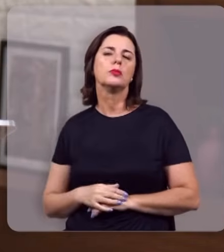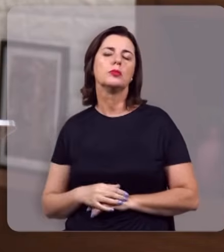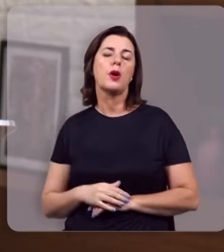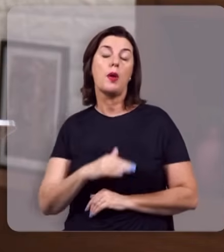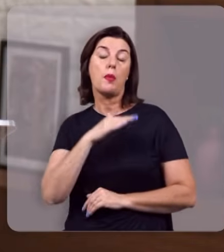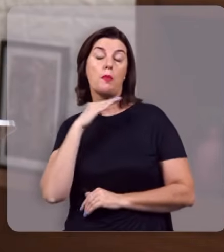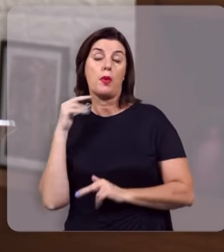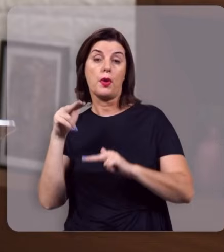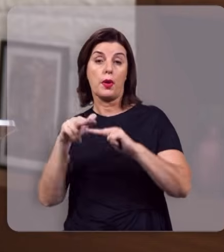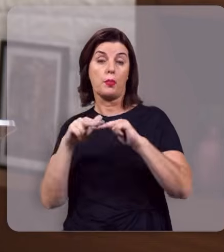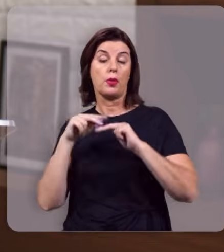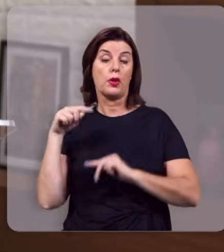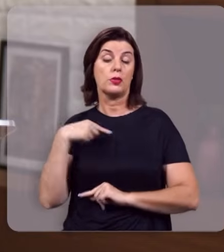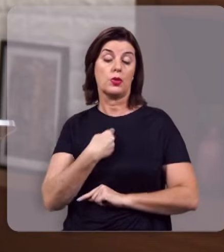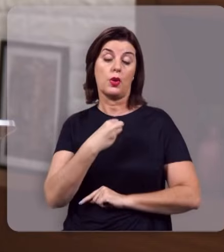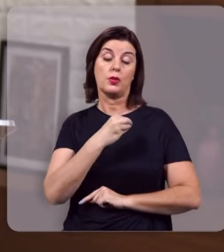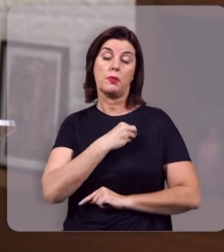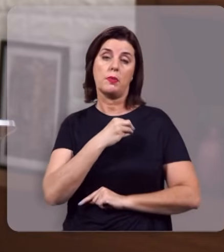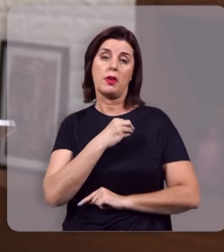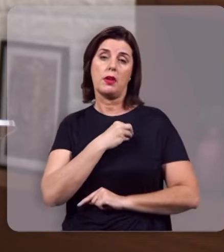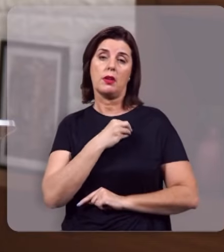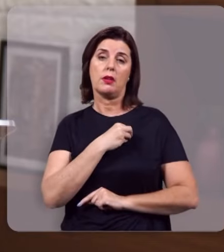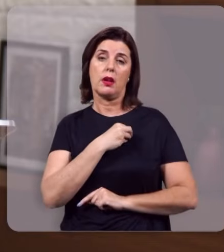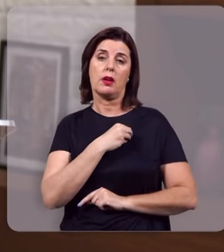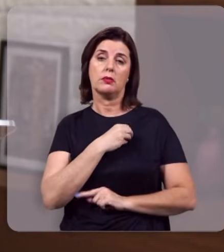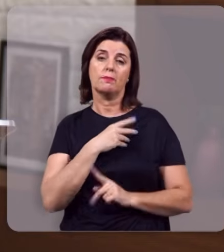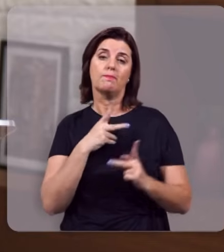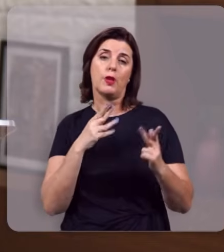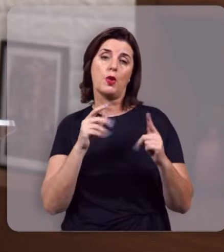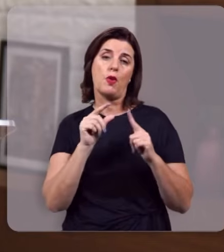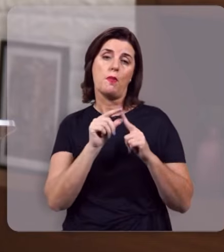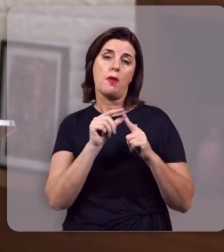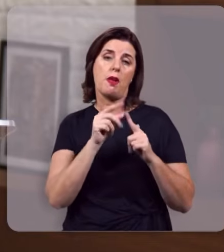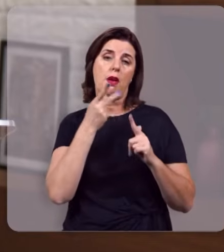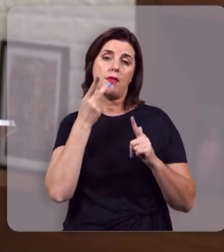Morreu pelos nossos pecados, segundo as Escrituras.